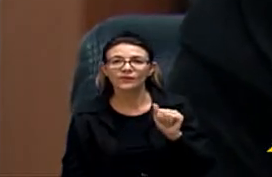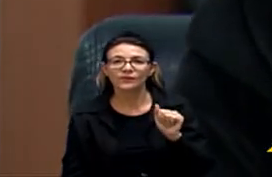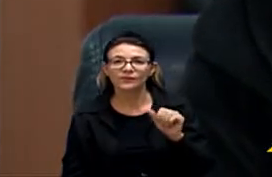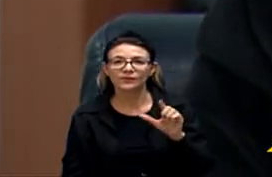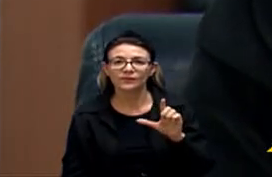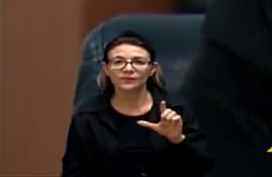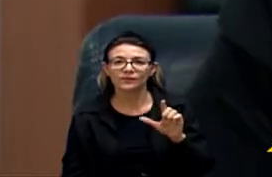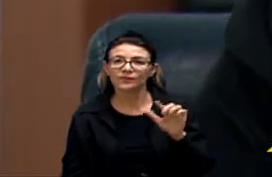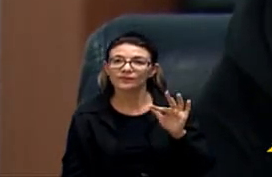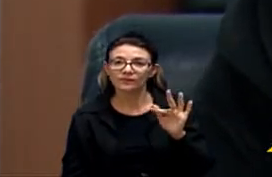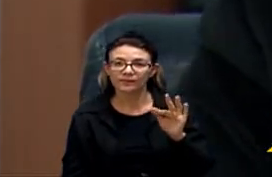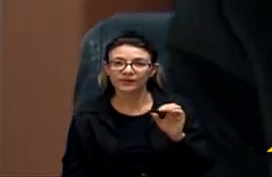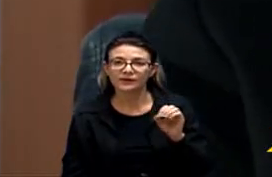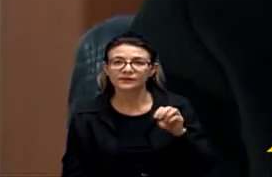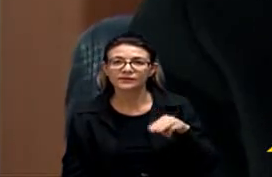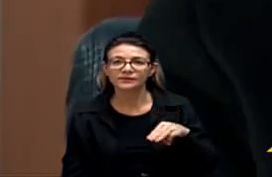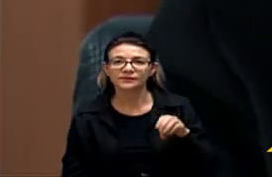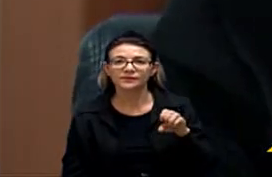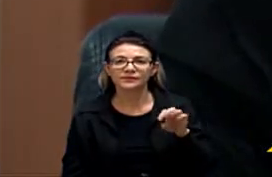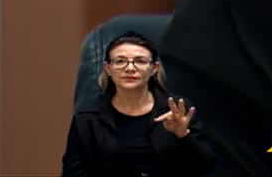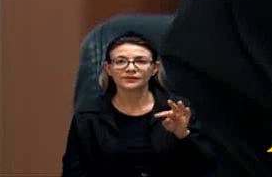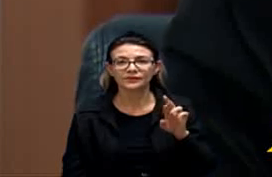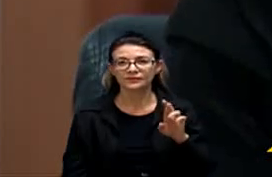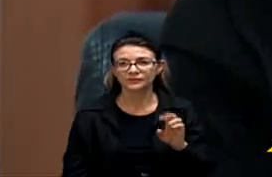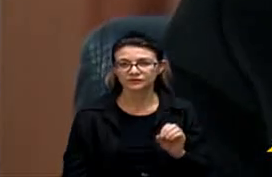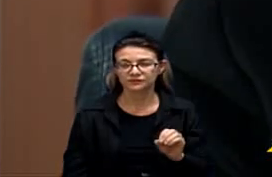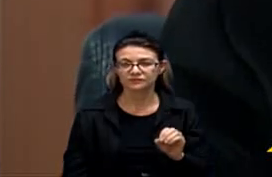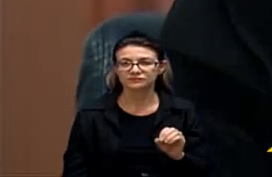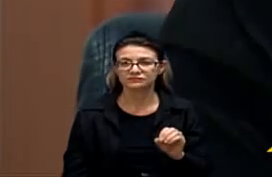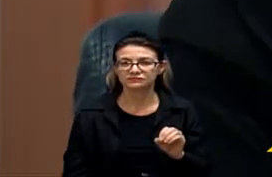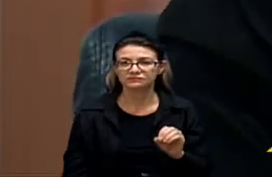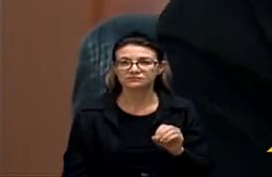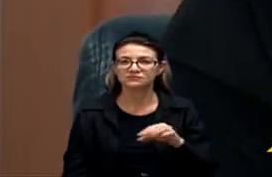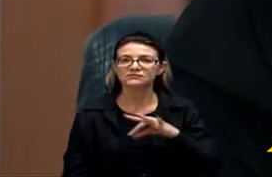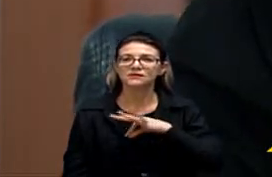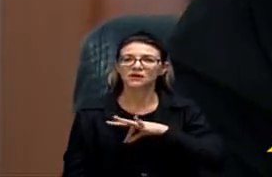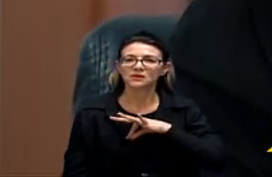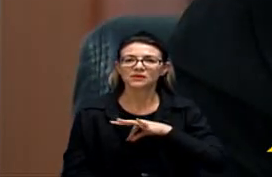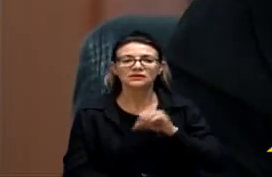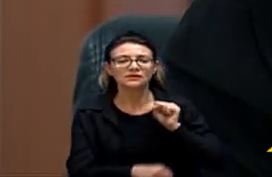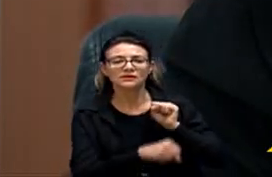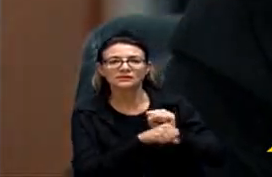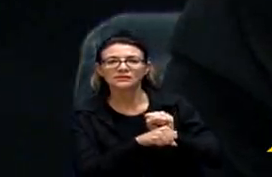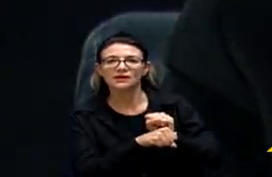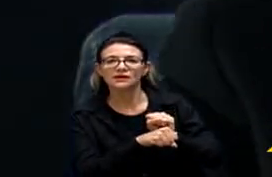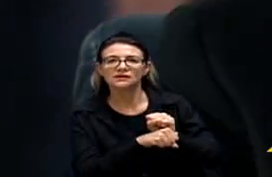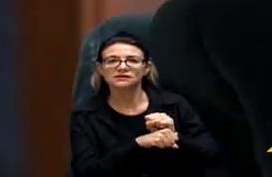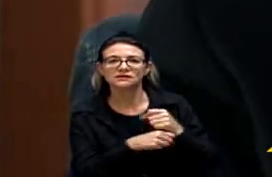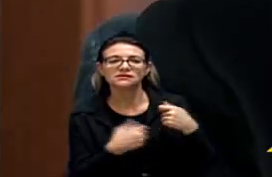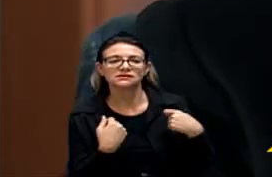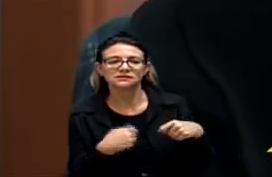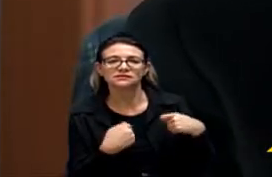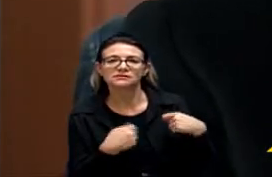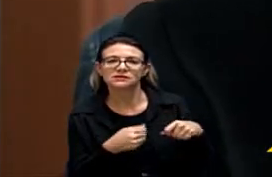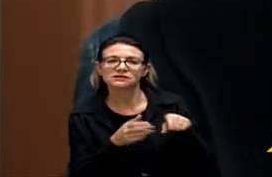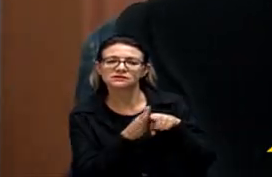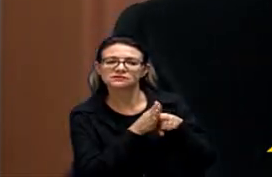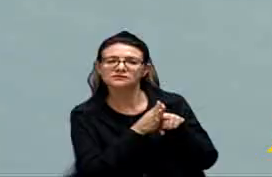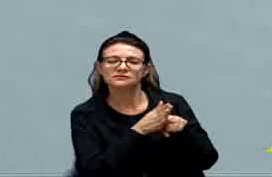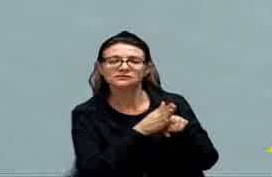o aparelhinho lá a polícia rodoviária tem já pensou a polícia rodoviária sem um bafômetro alguma coisa errado